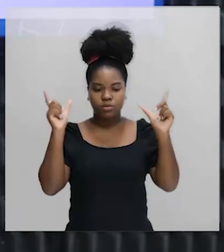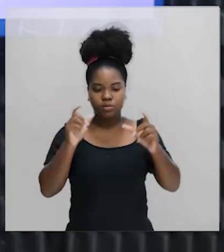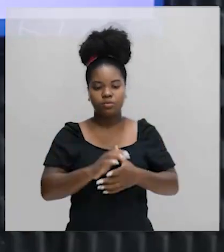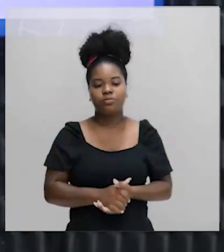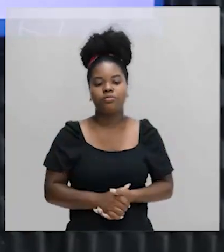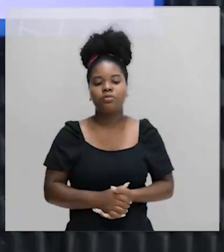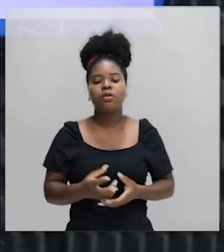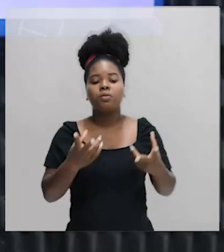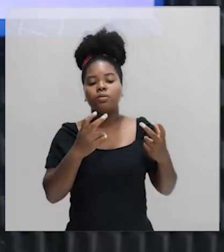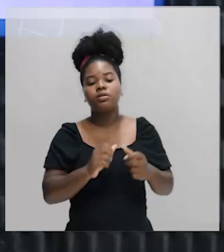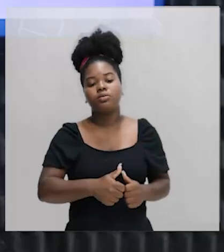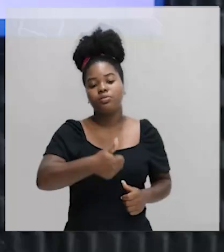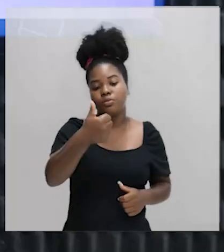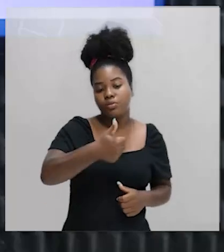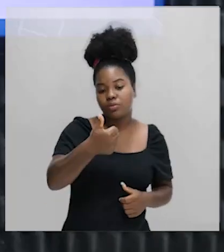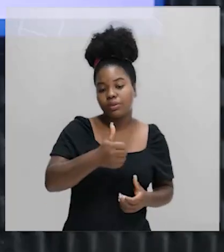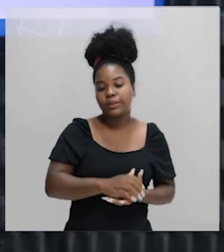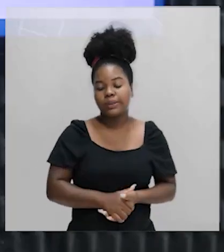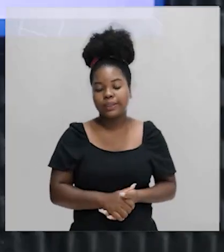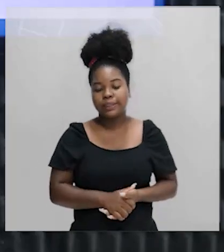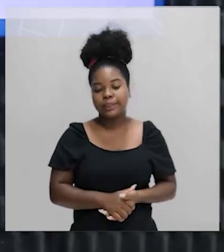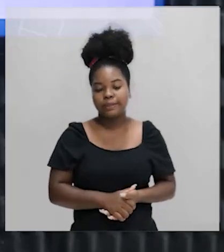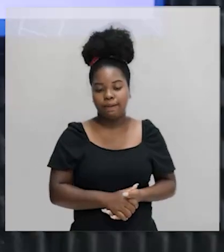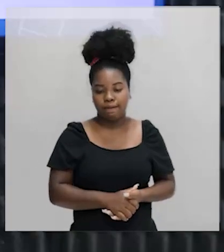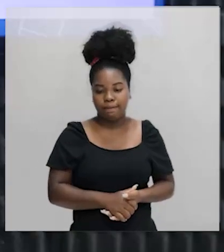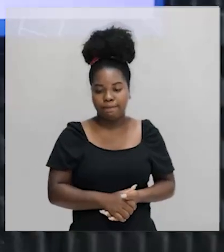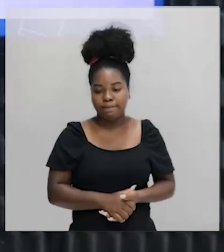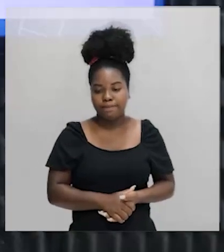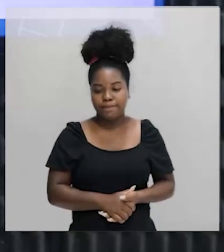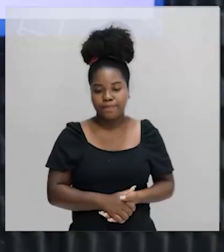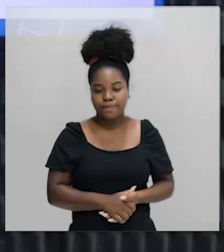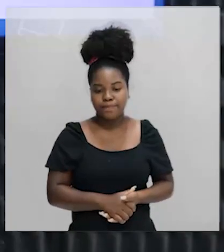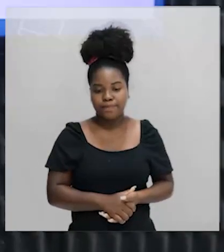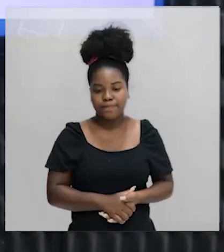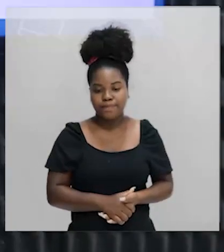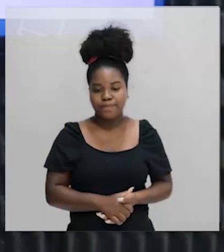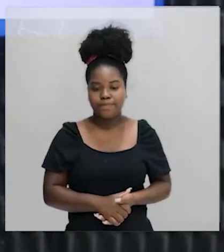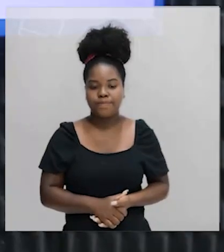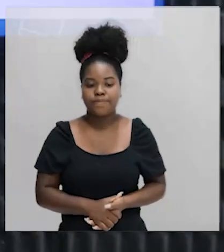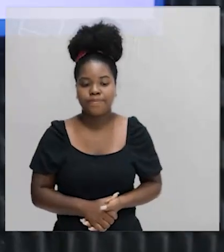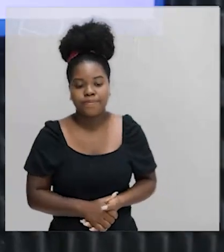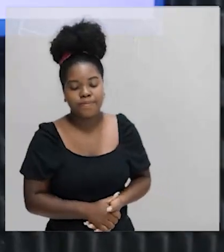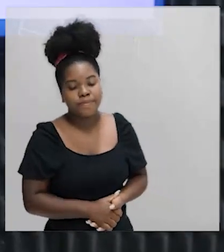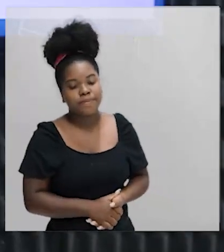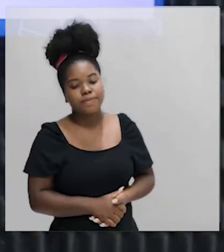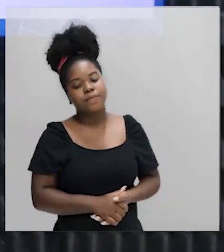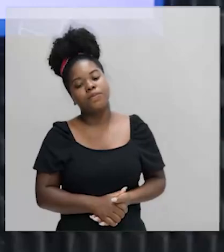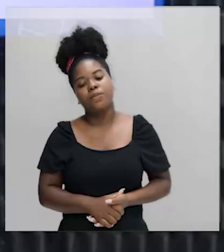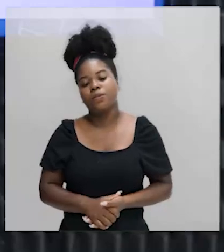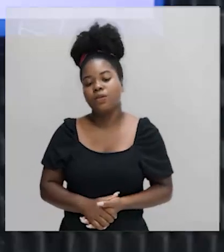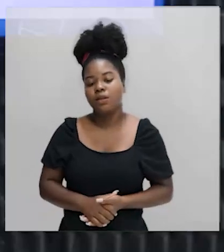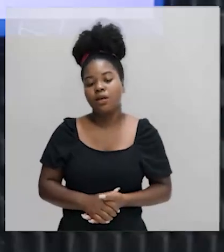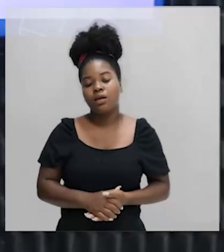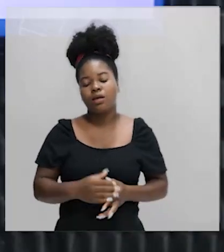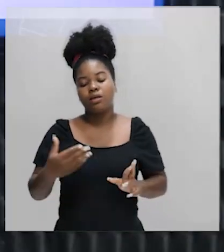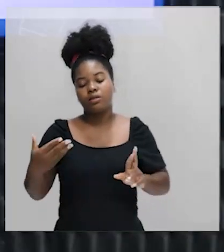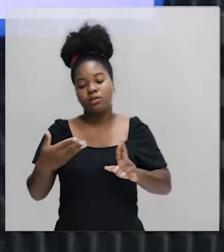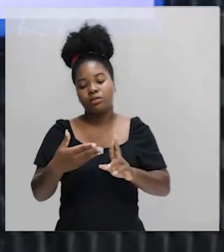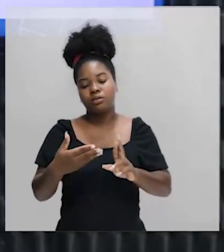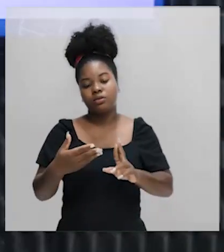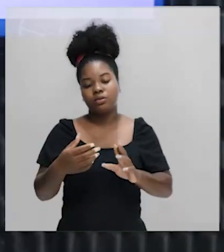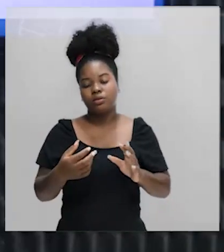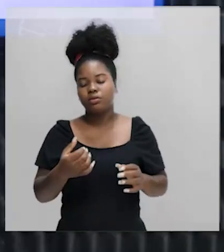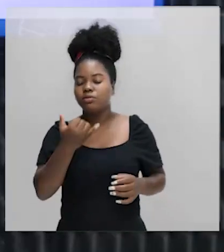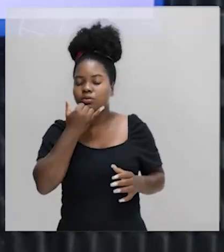ocorrer o infinitivo pessoal ou o impessoal, né? Quando se refere a um